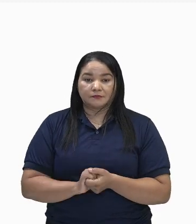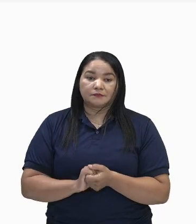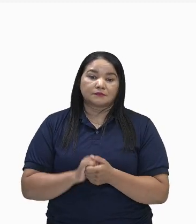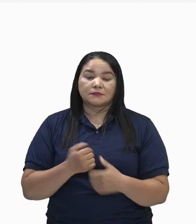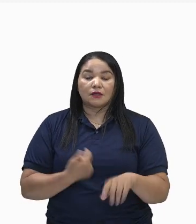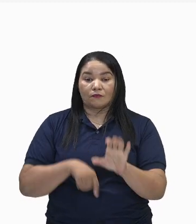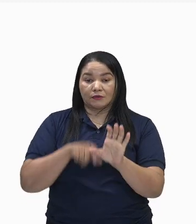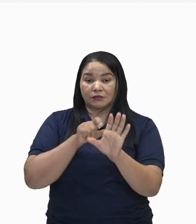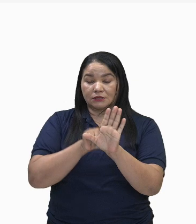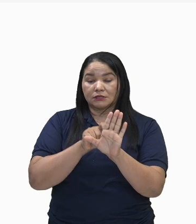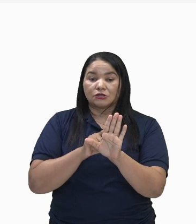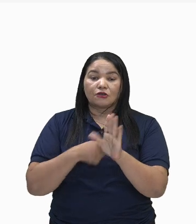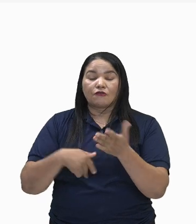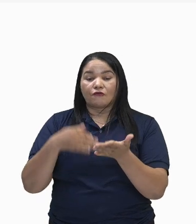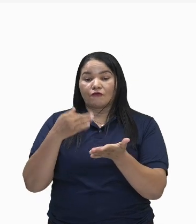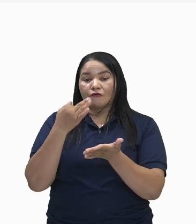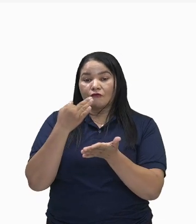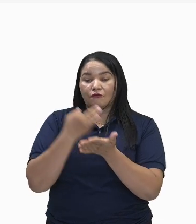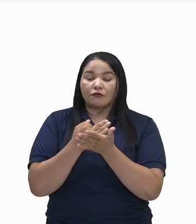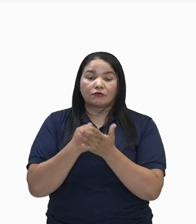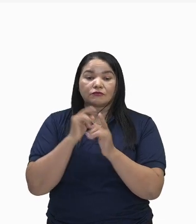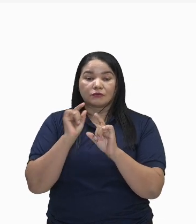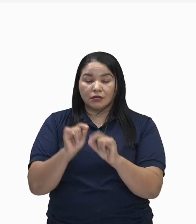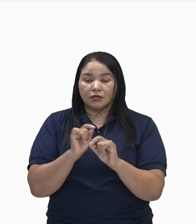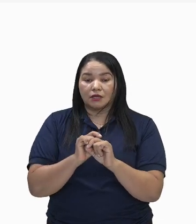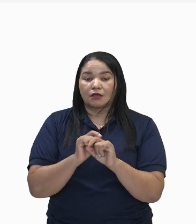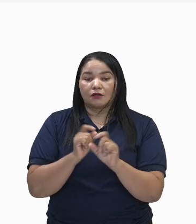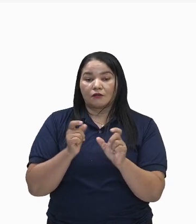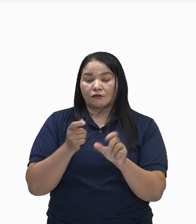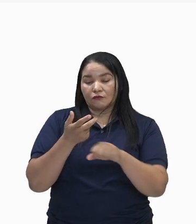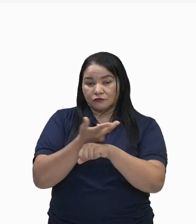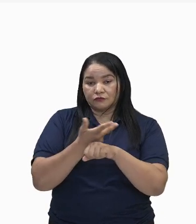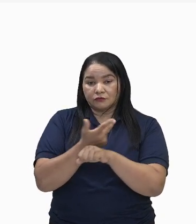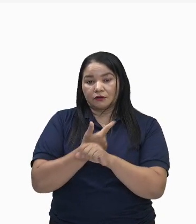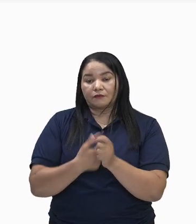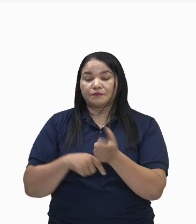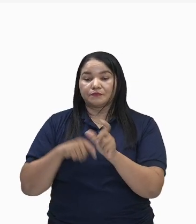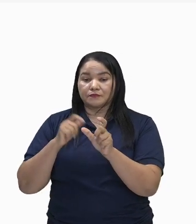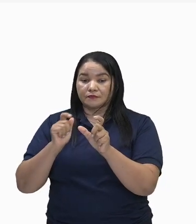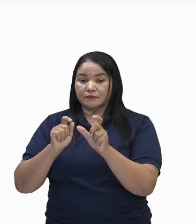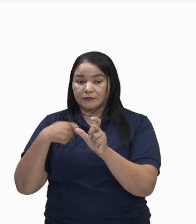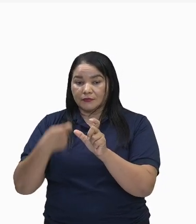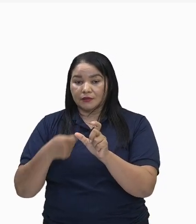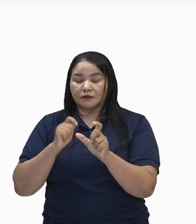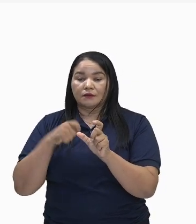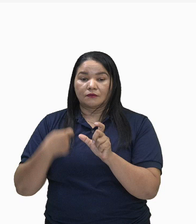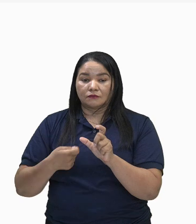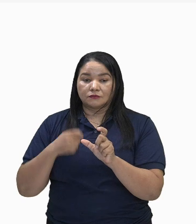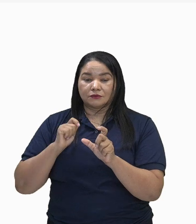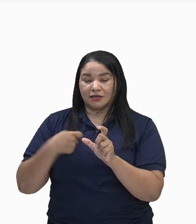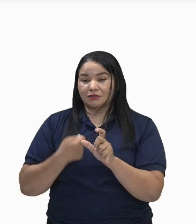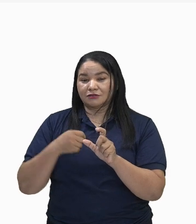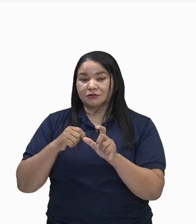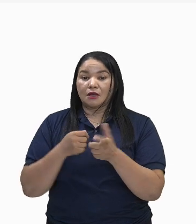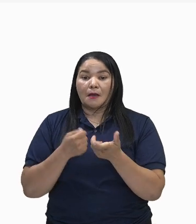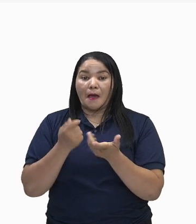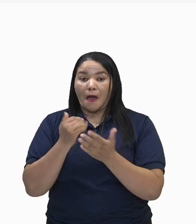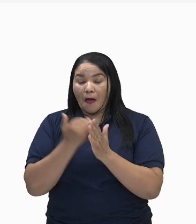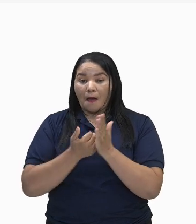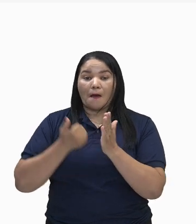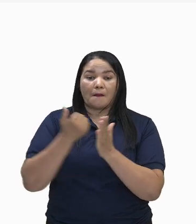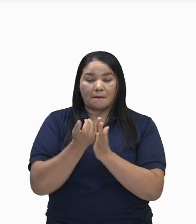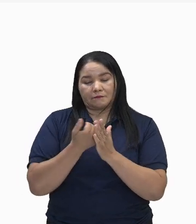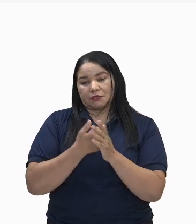ausência de conjunção. E polissíndeto é excesso de conjunção. Vamos ver?